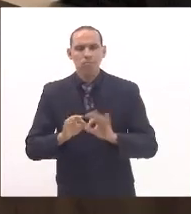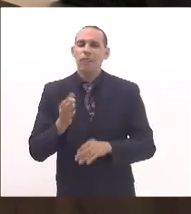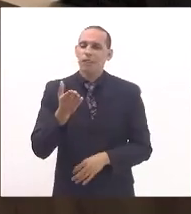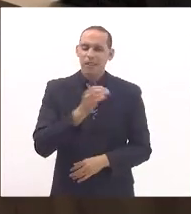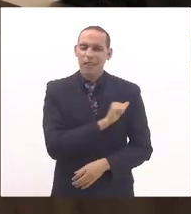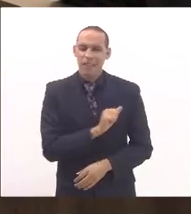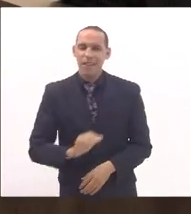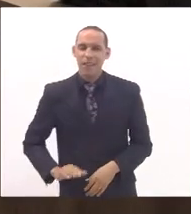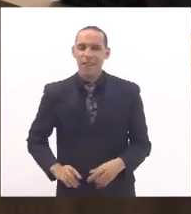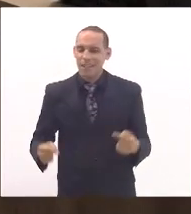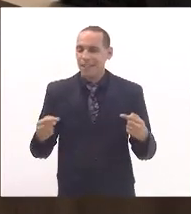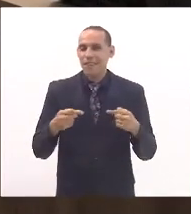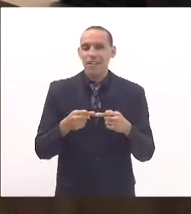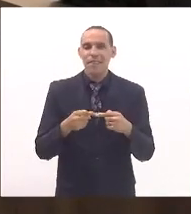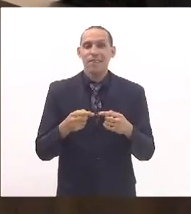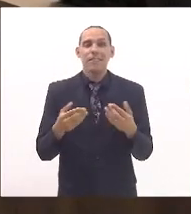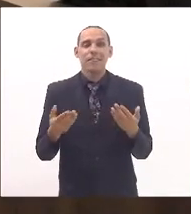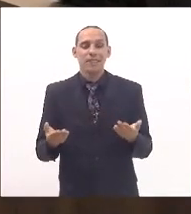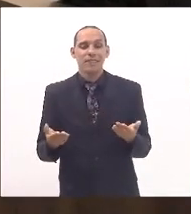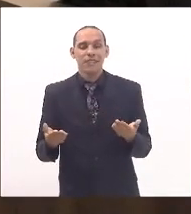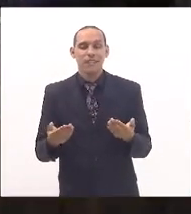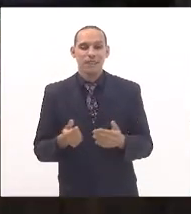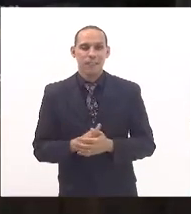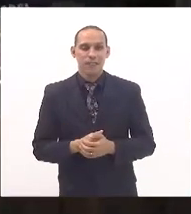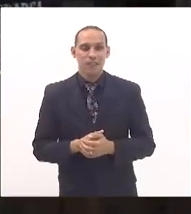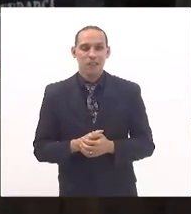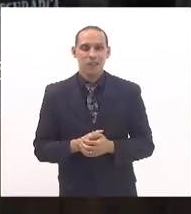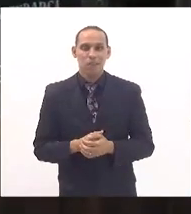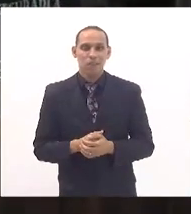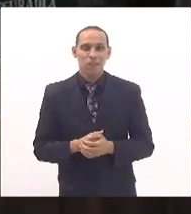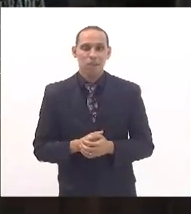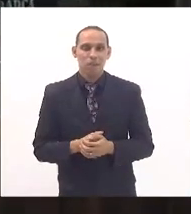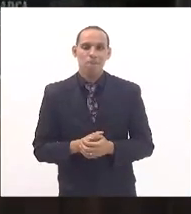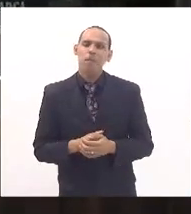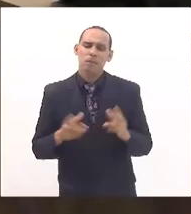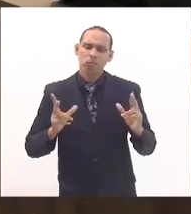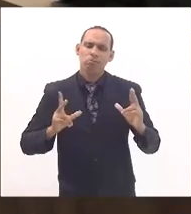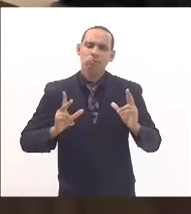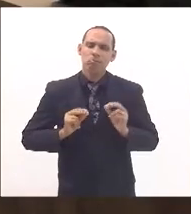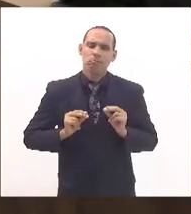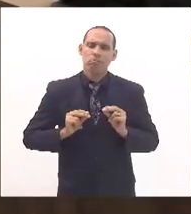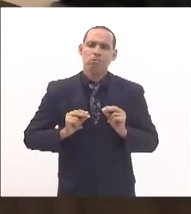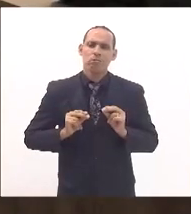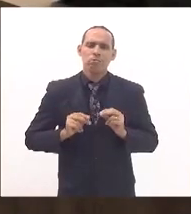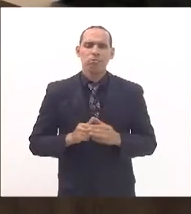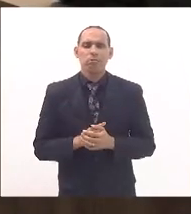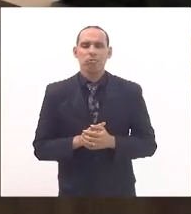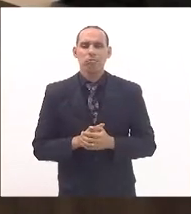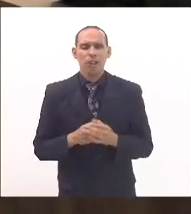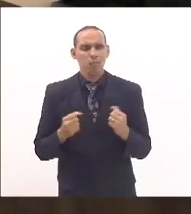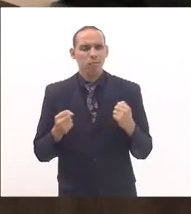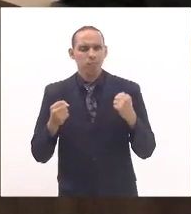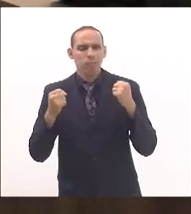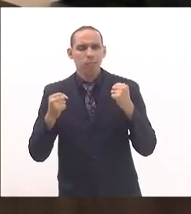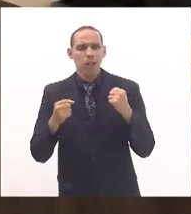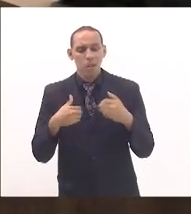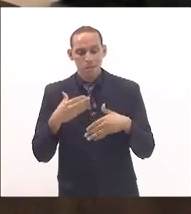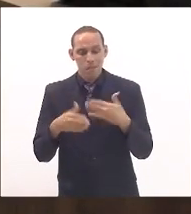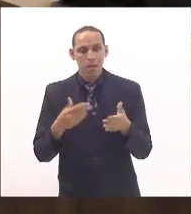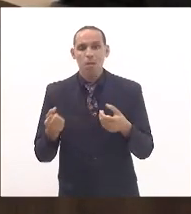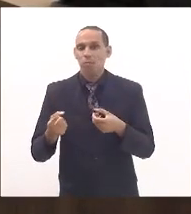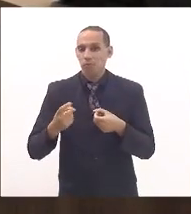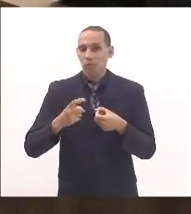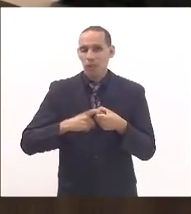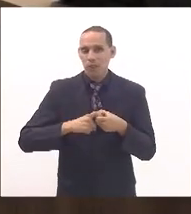isso, né? Então assim, portanto, é meritório toda a força ao processo de recuperação, não só dos